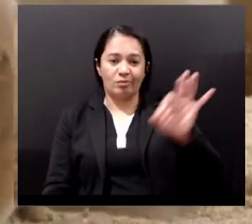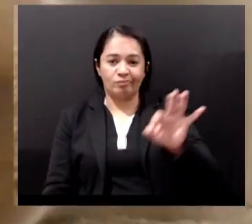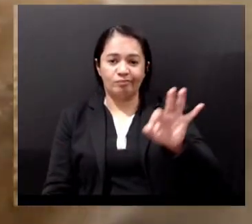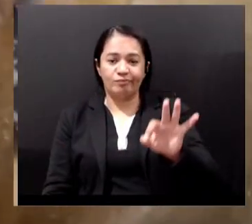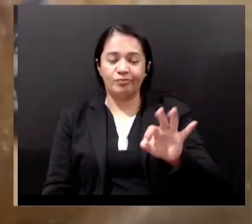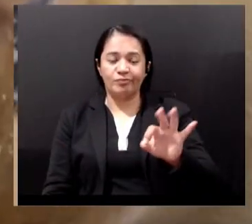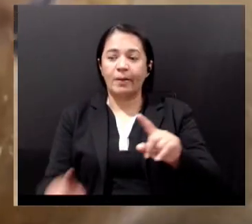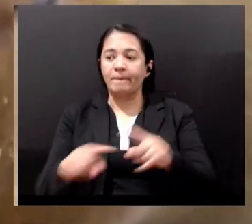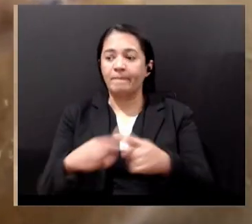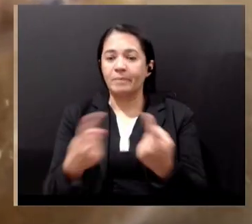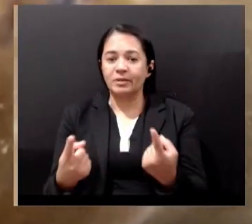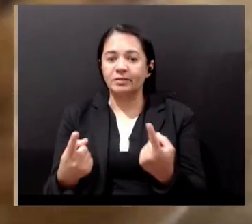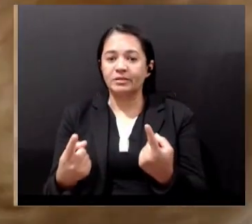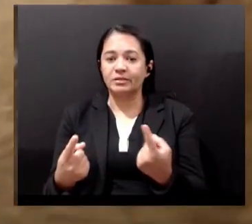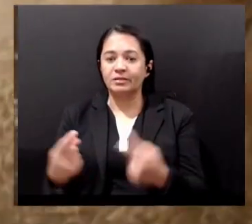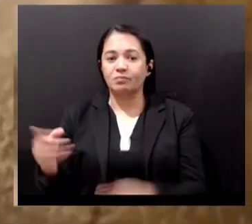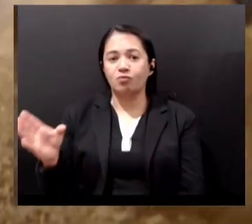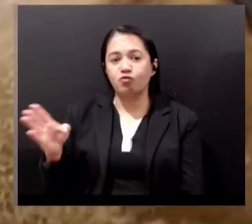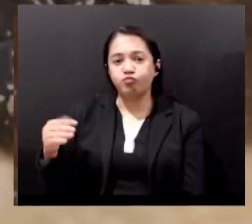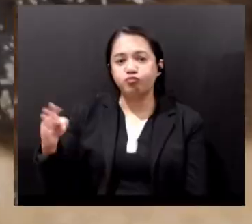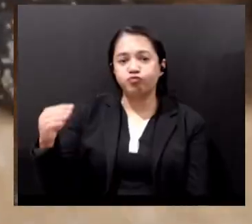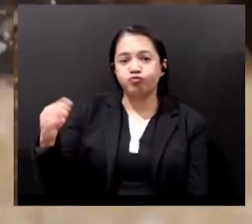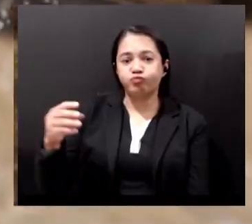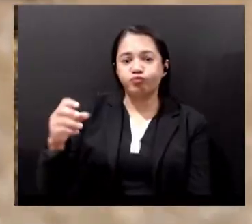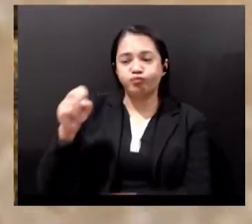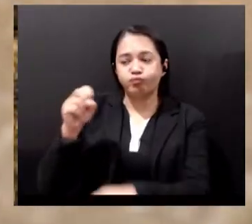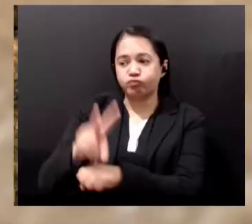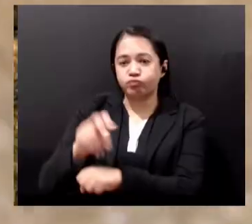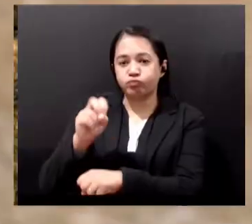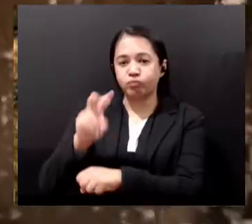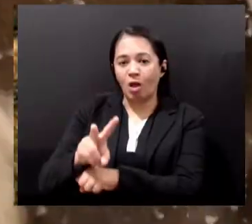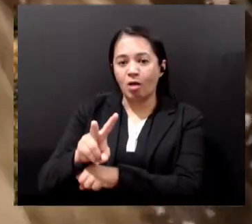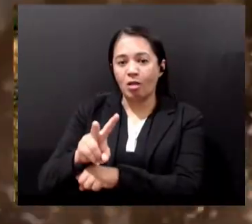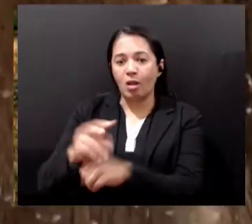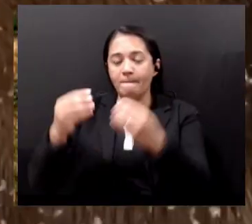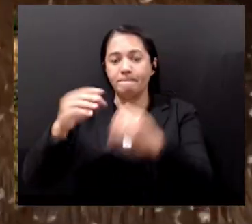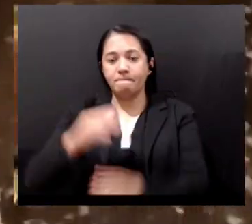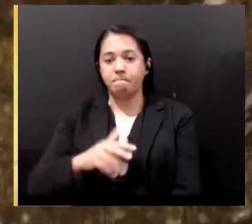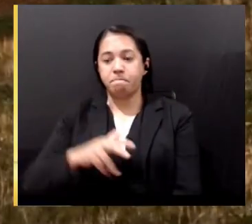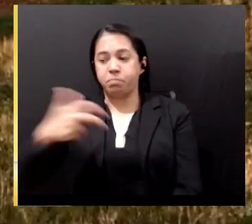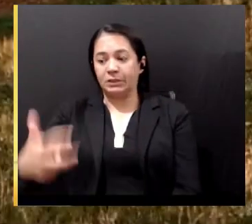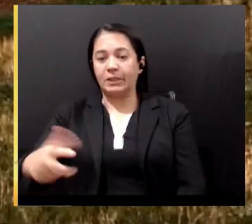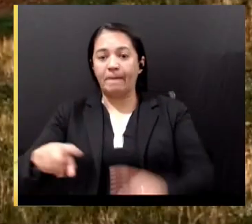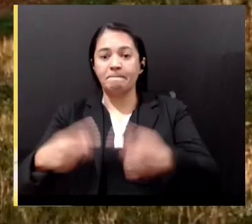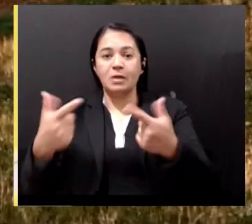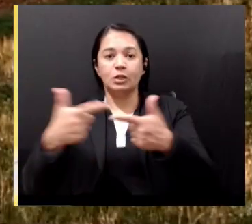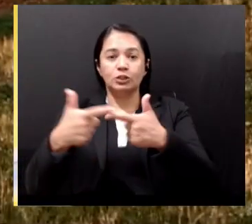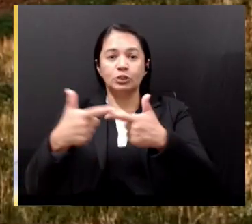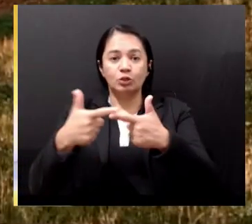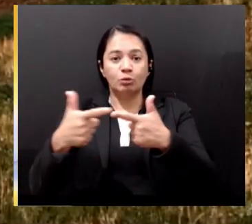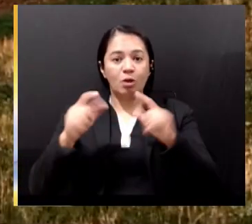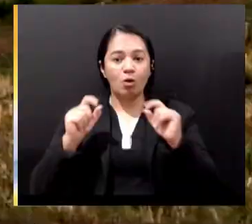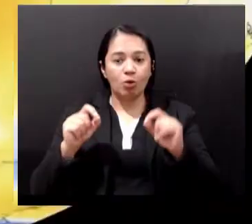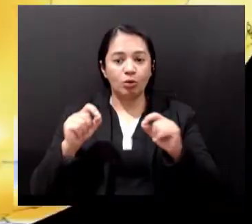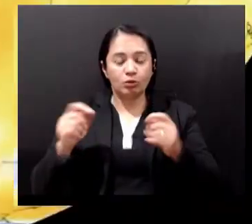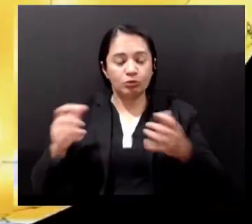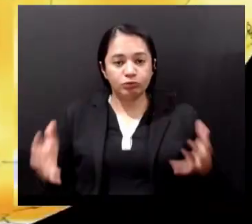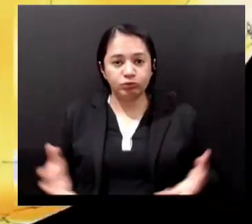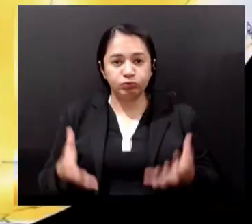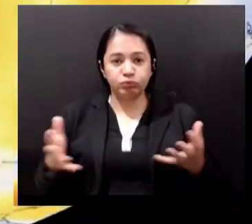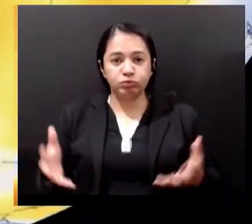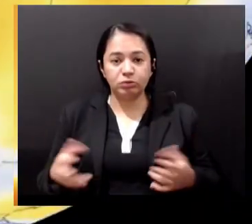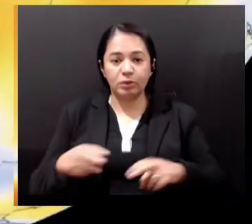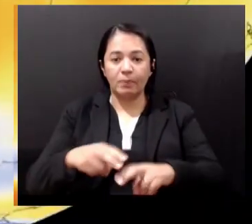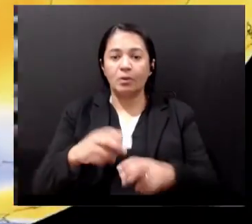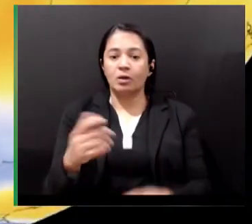50%, enquanto para os golfinhos a intoxicação geralmente é fatal. O problema, segundo especialistas, é